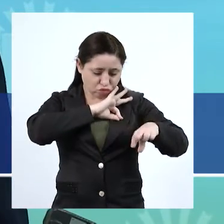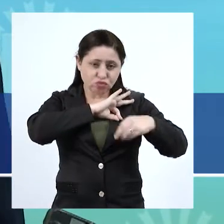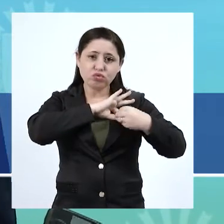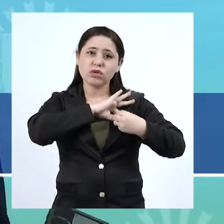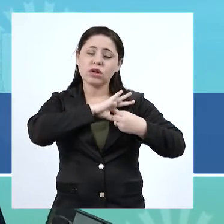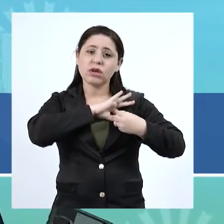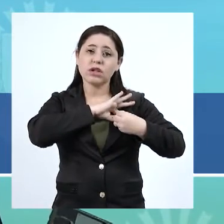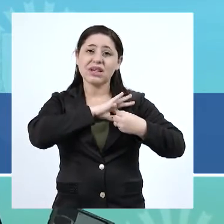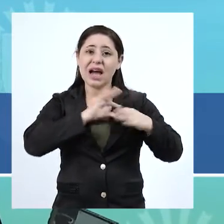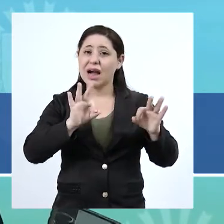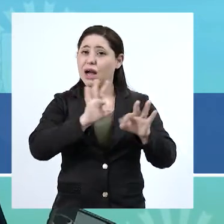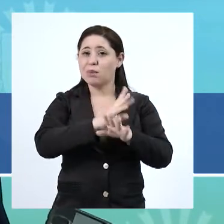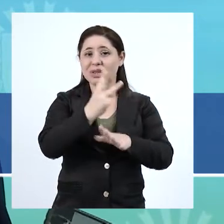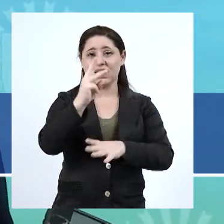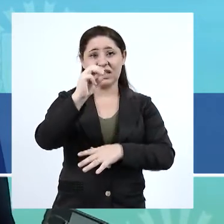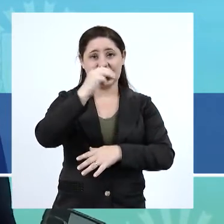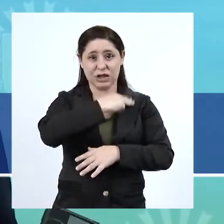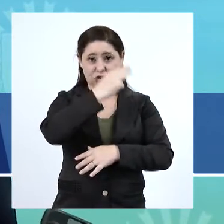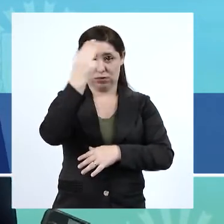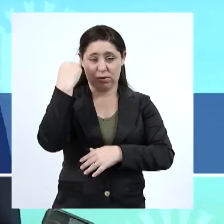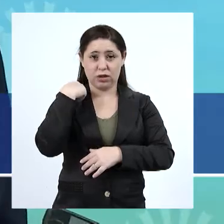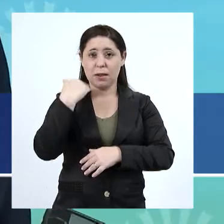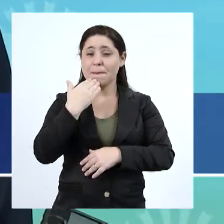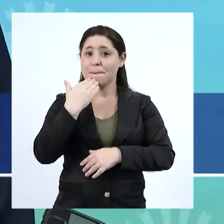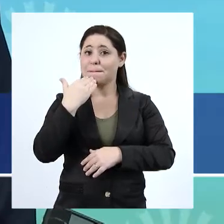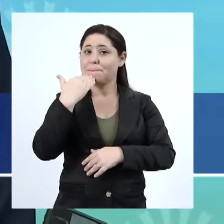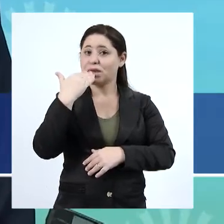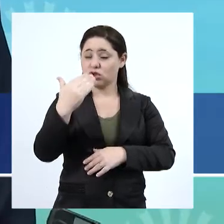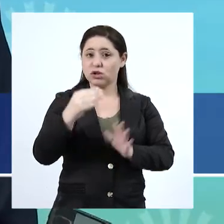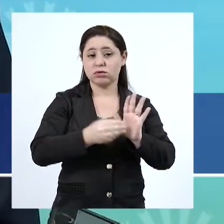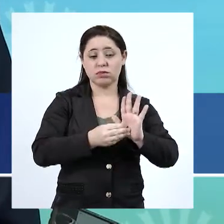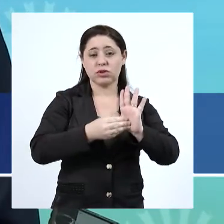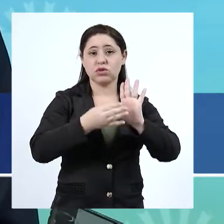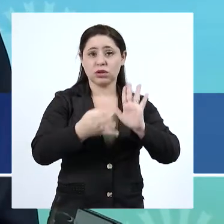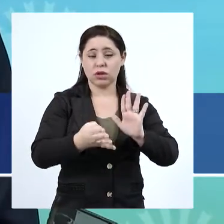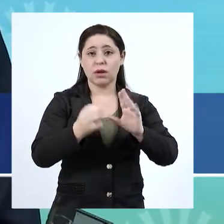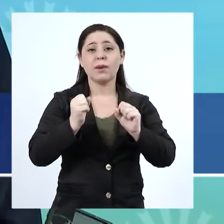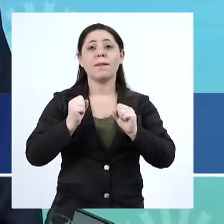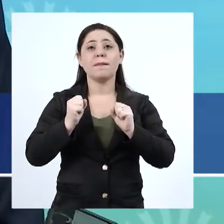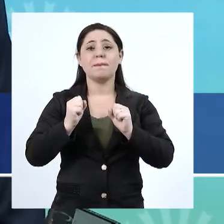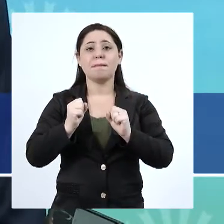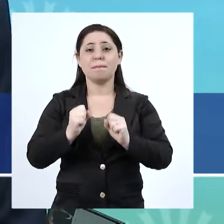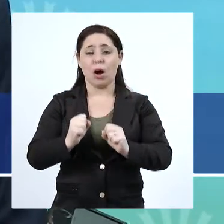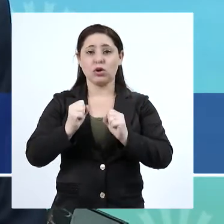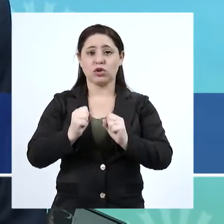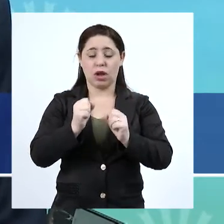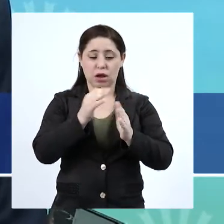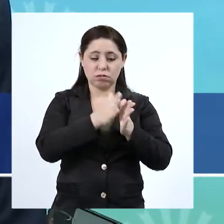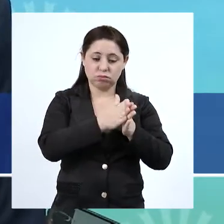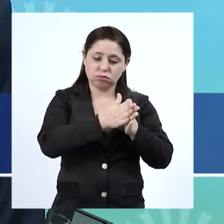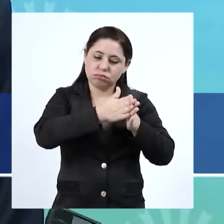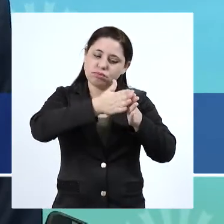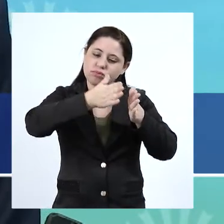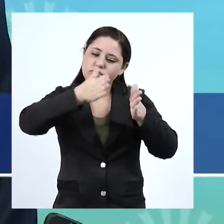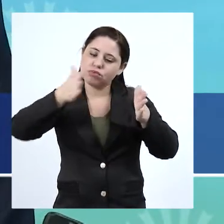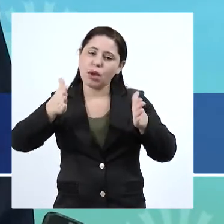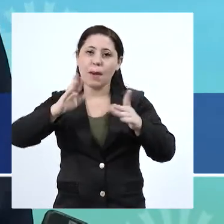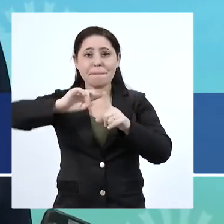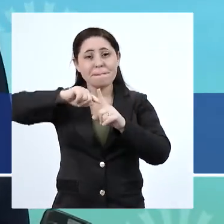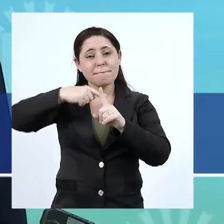salarial, termina no dia 30 de maio. Então a gente está pedindo por essa indicação para que ele possa